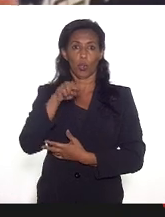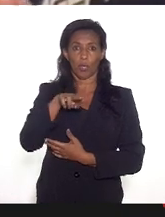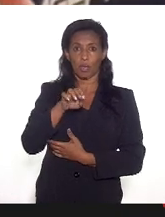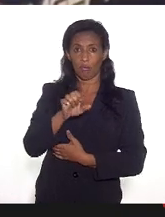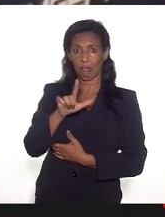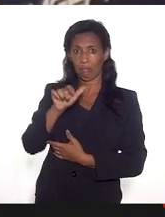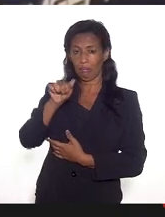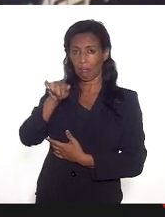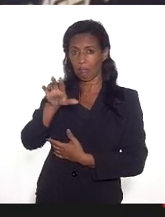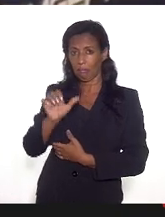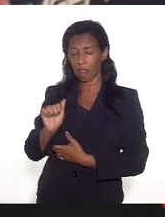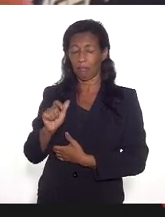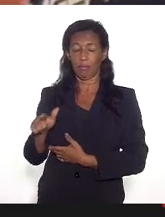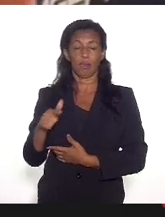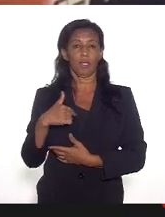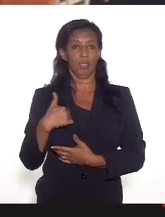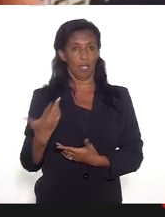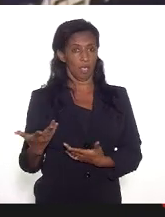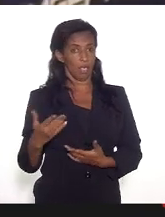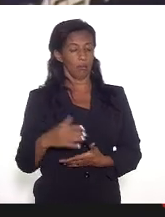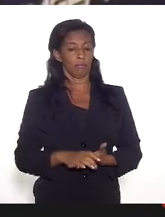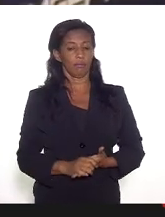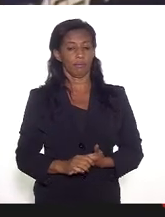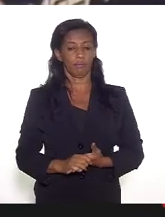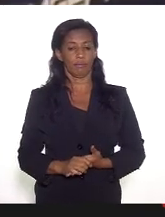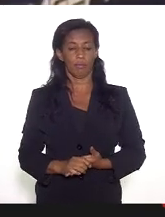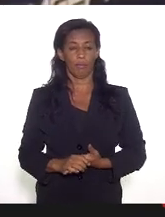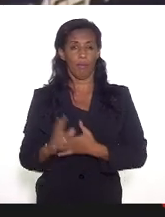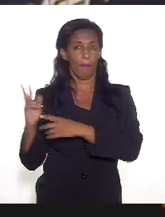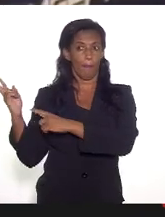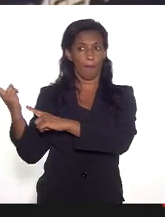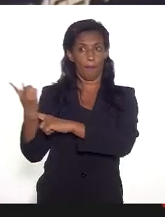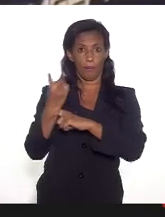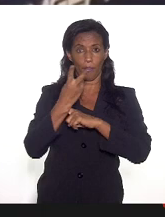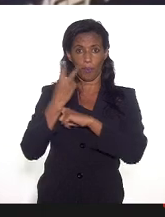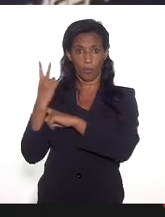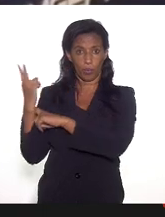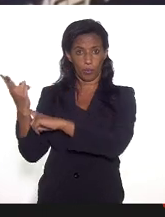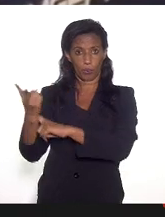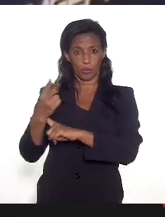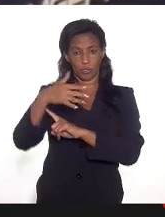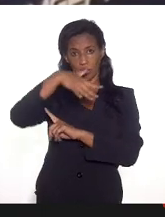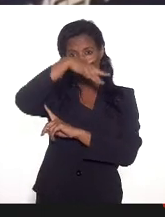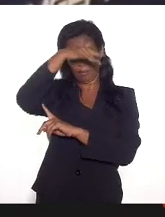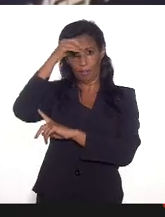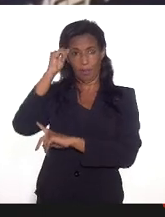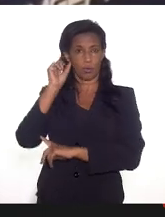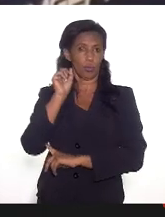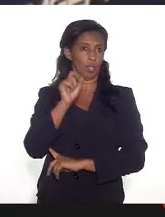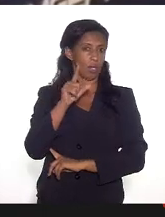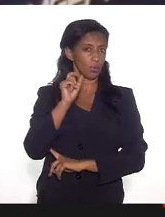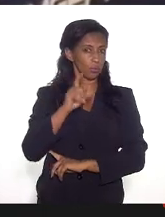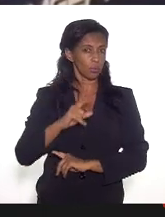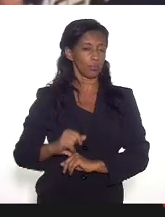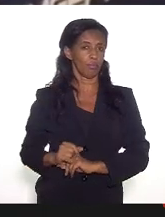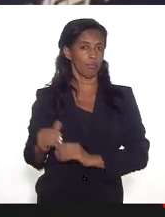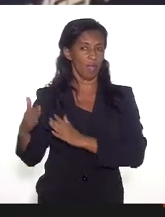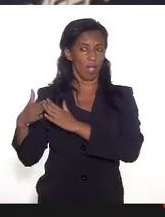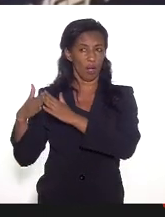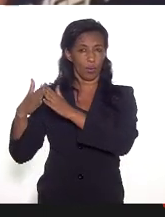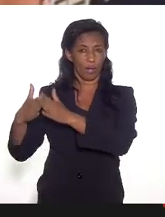que o Brasil tem uma demanda enorme para proteger a nossa Amazônia Azul, conforme apareceu no filme. É um navio